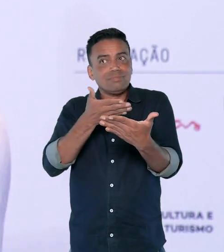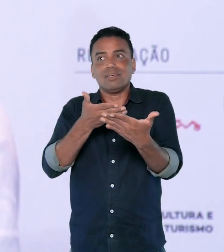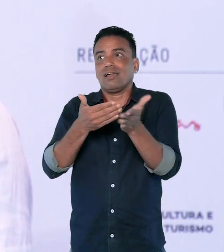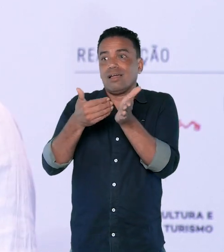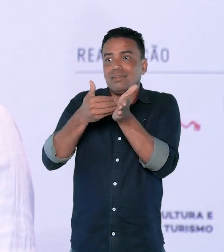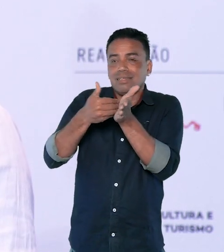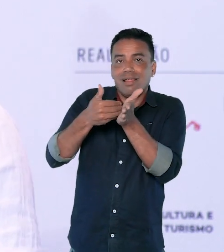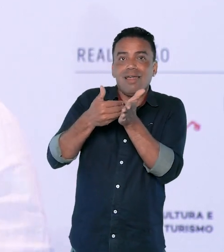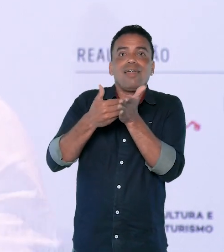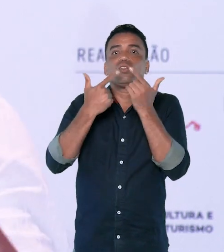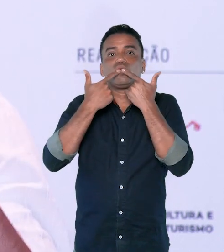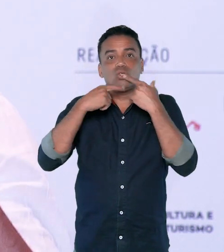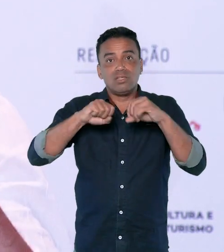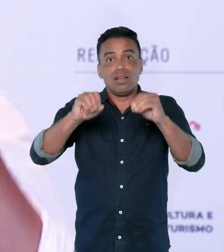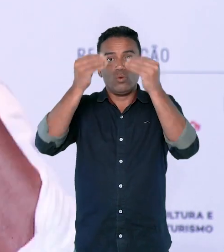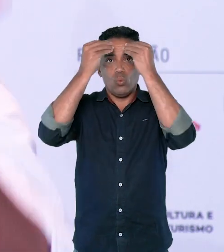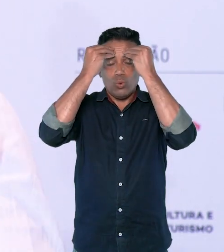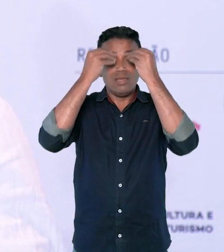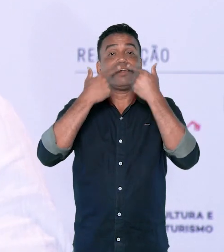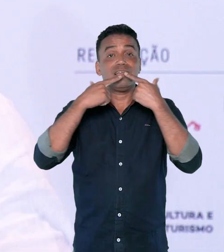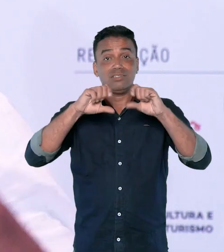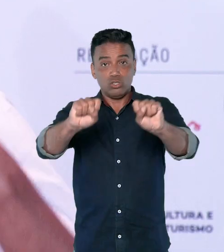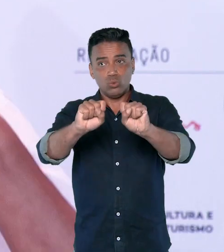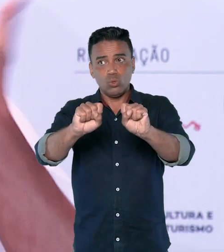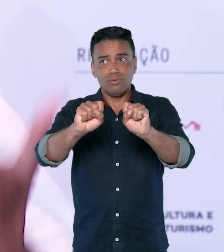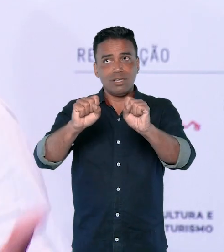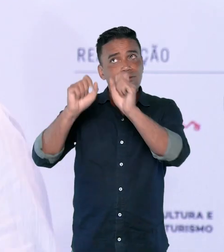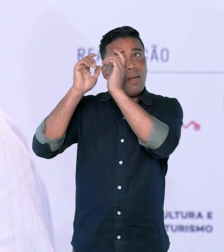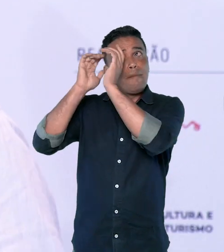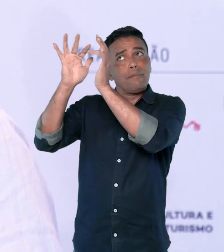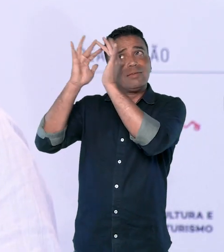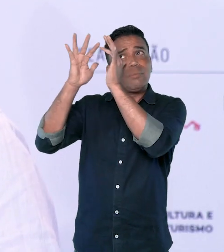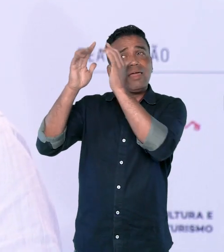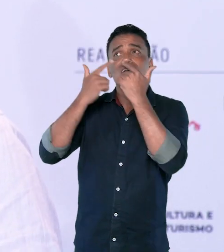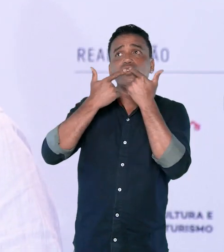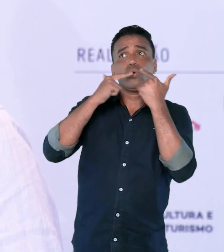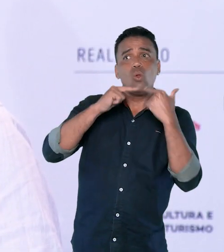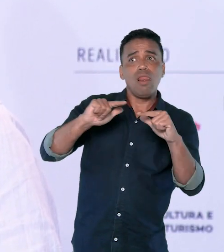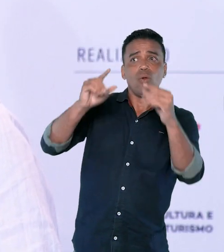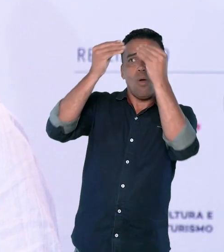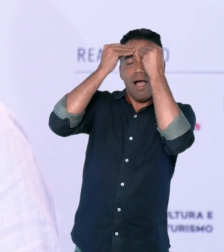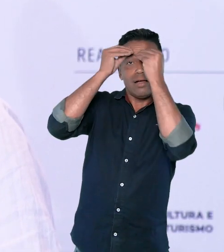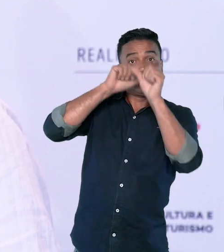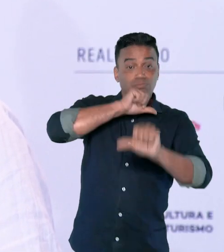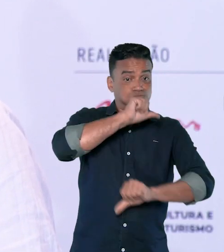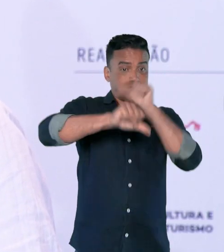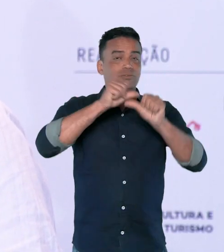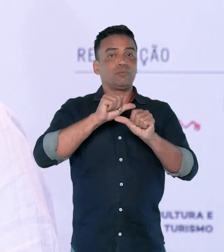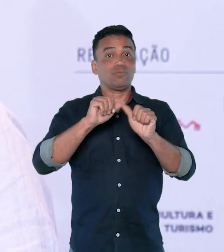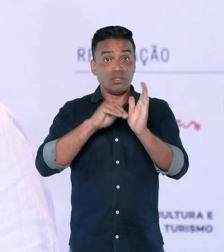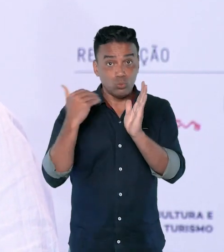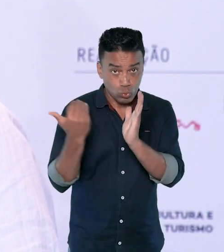de códigos linguísticos e transformar isso em pensamento, transformar isso em linguagem. Né? Mas nem todo